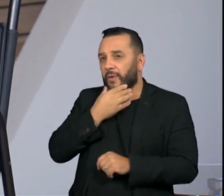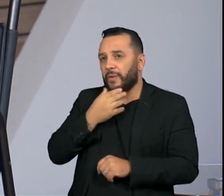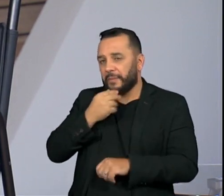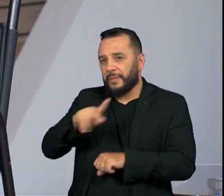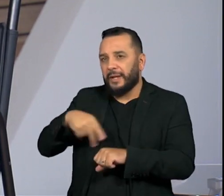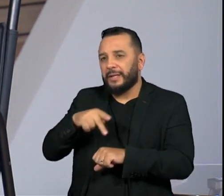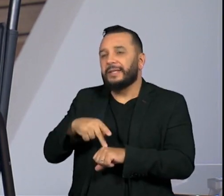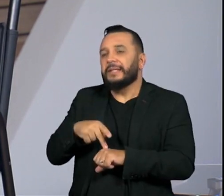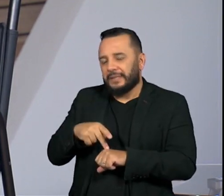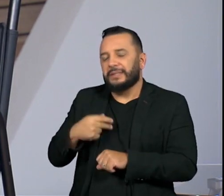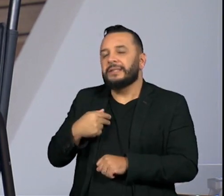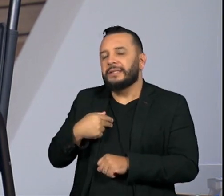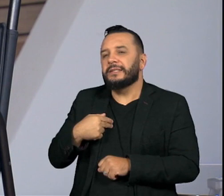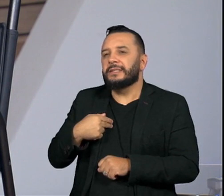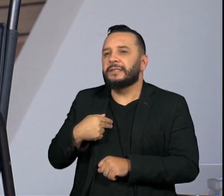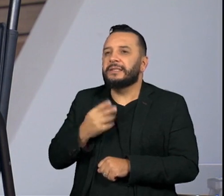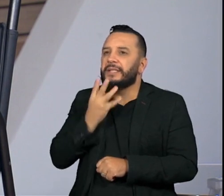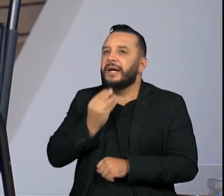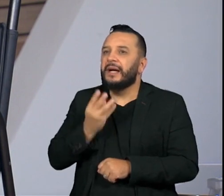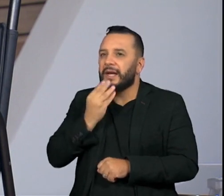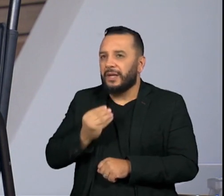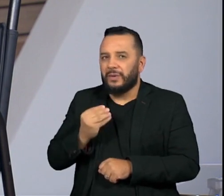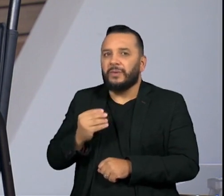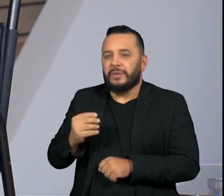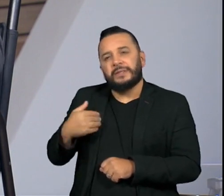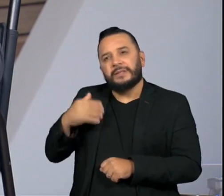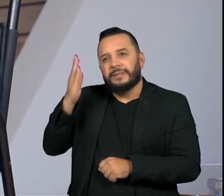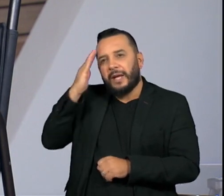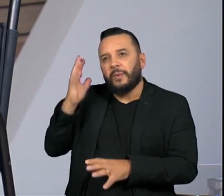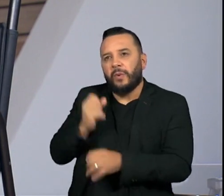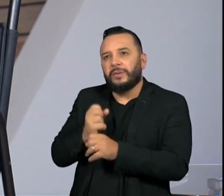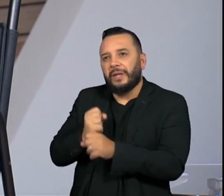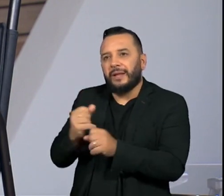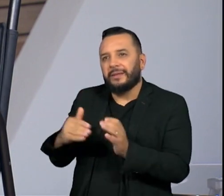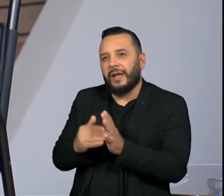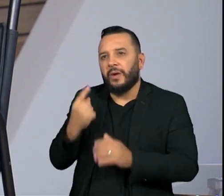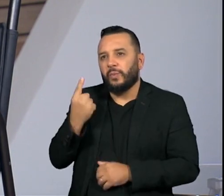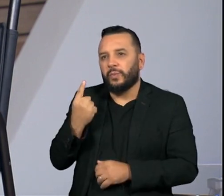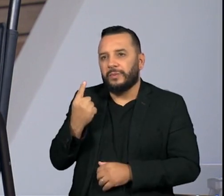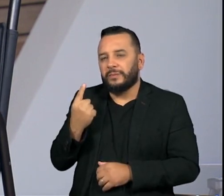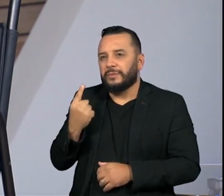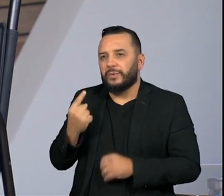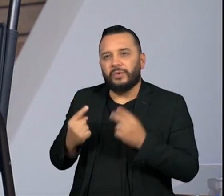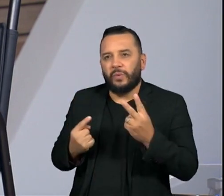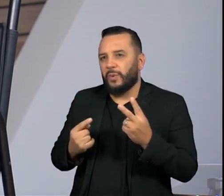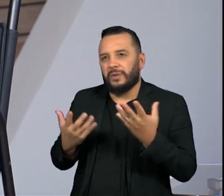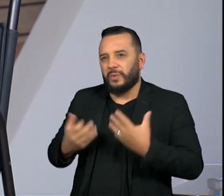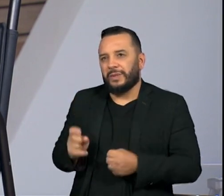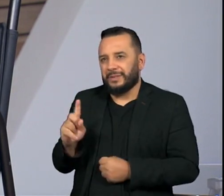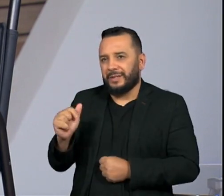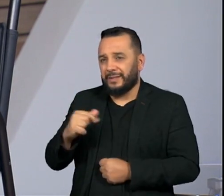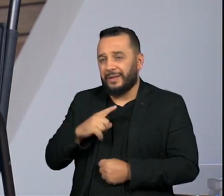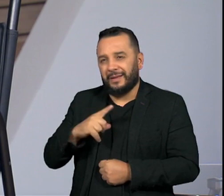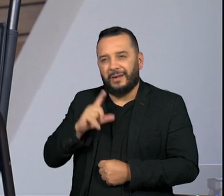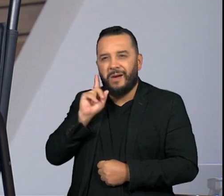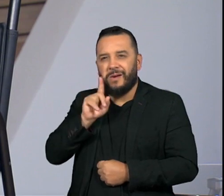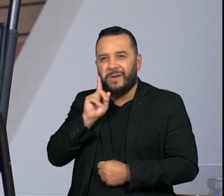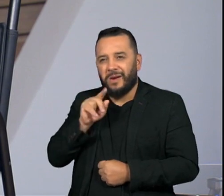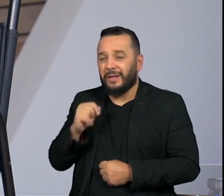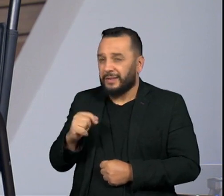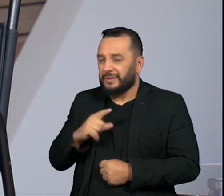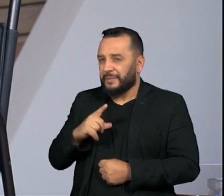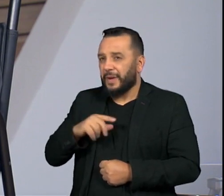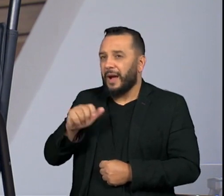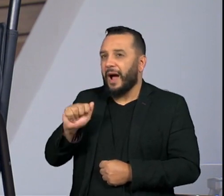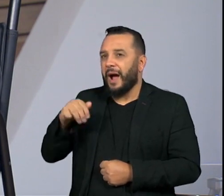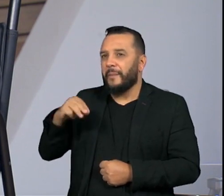contar até 1. Número 2 já é grande demais para ele, só cabe ele no mundo. E ele, ironicamente, também diz assim, Amos Oz, que o